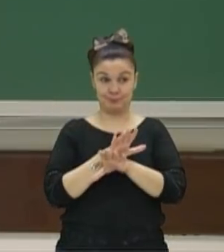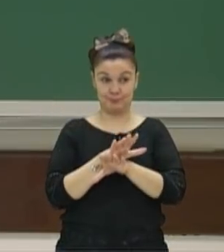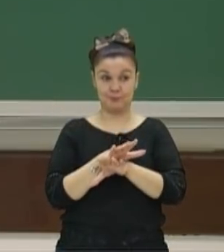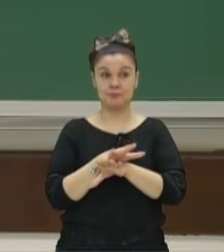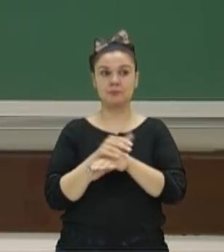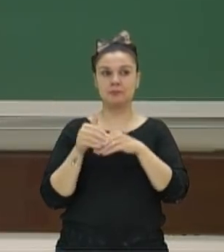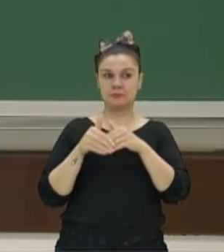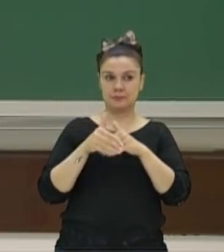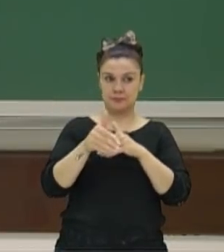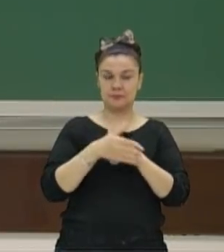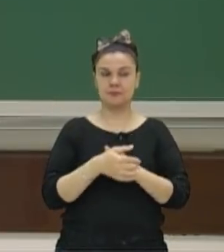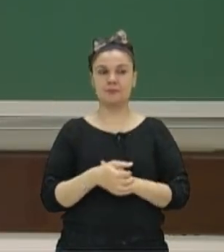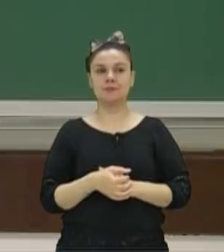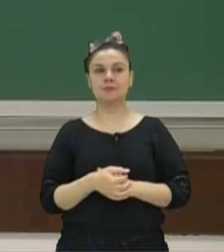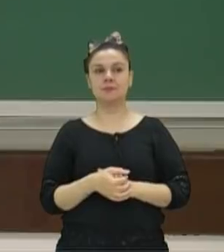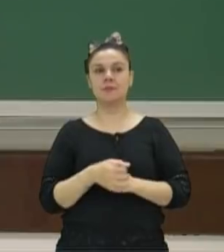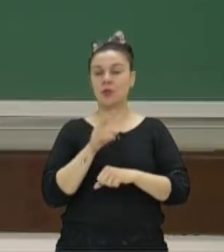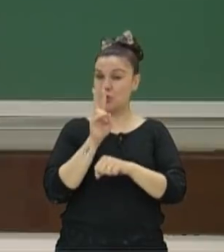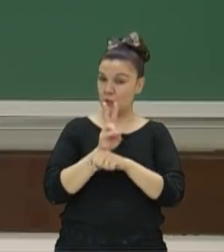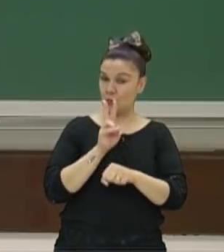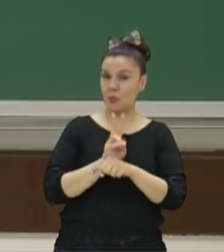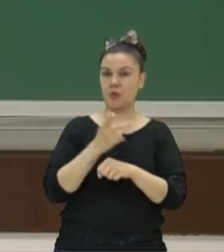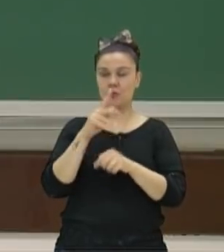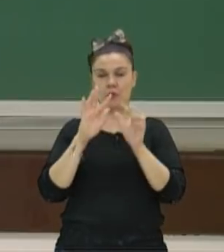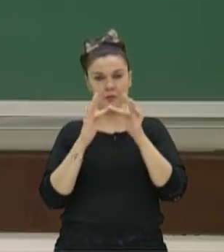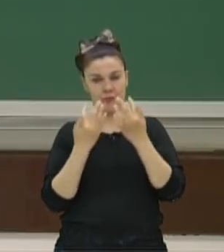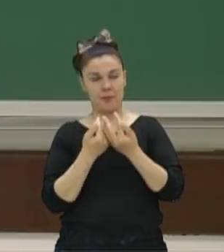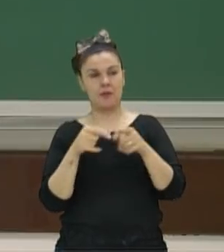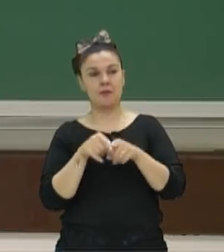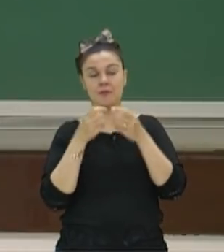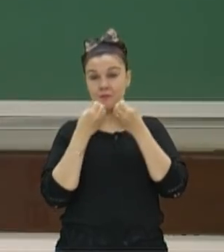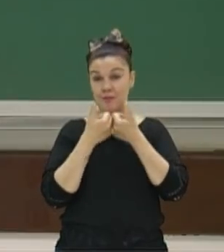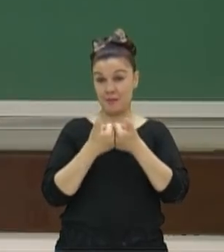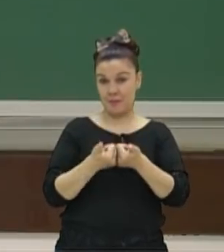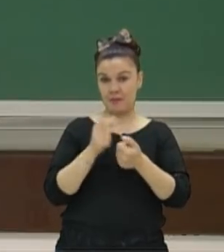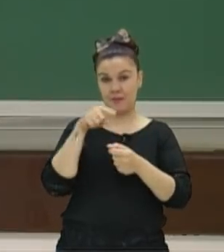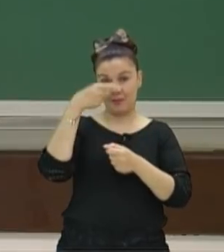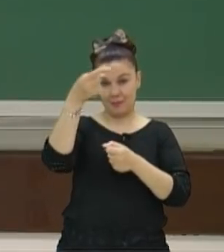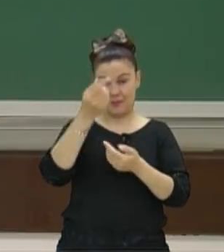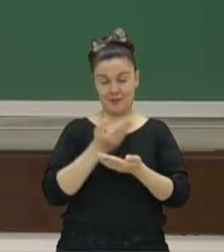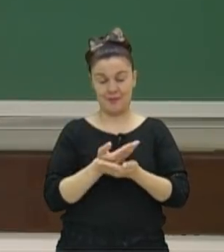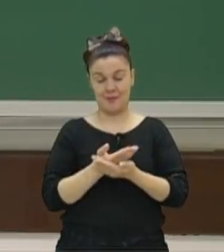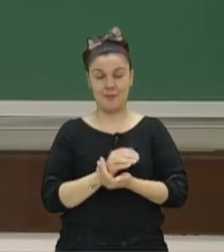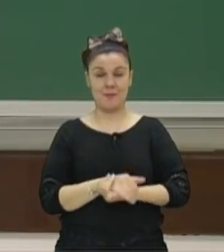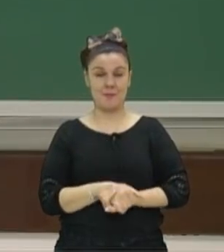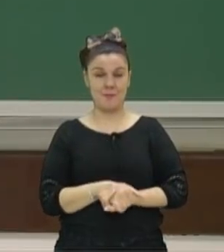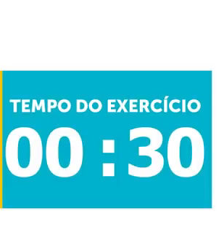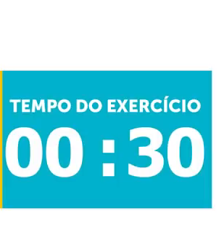pandemia em curso ainda. Então se cuida, cuida da sua família, fica bem e até a próxima aula.